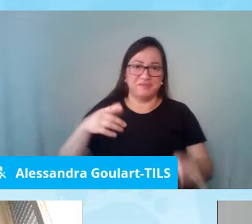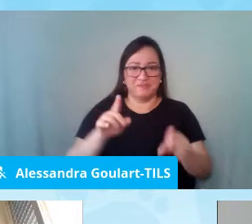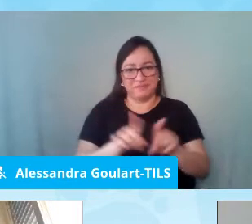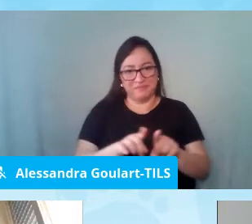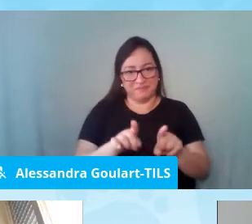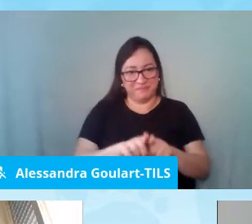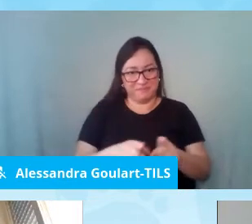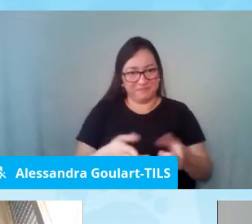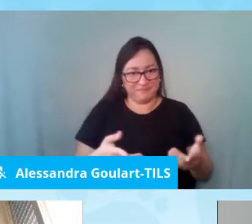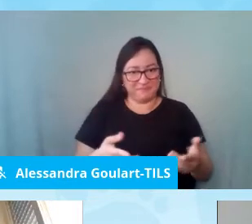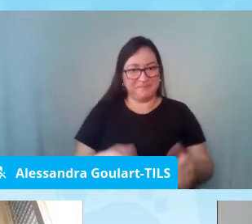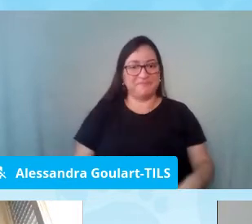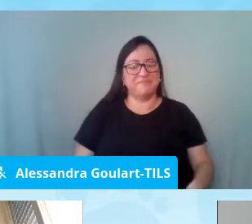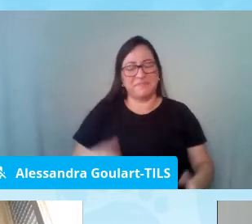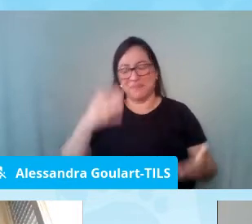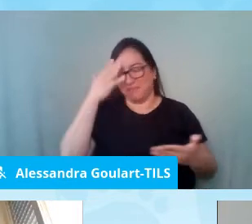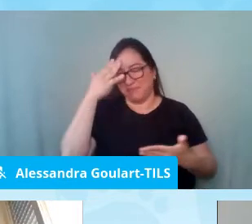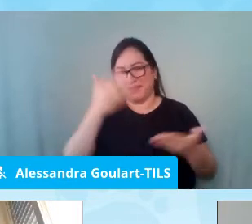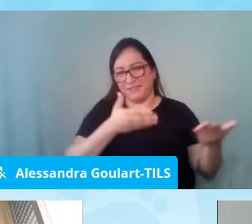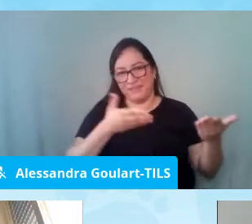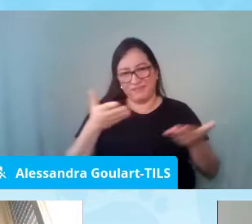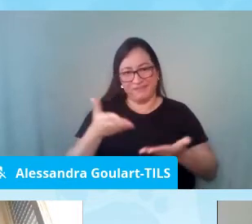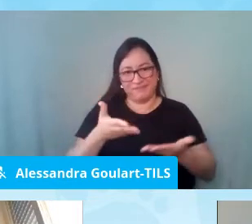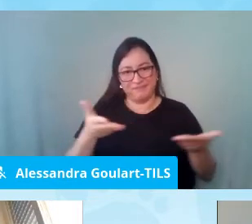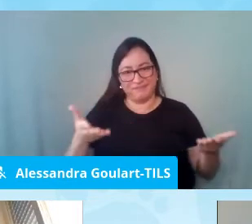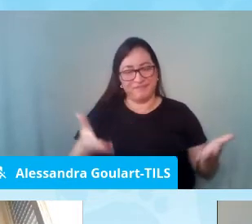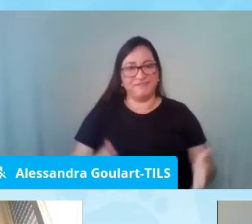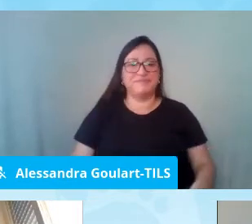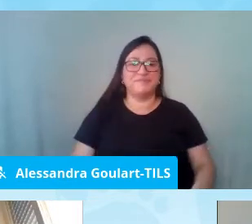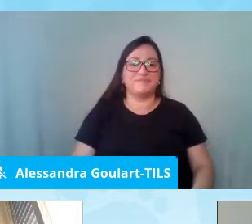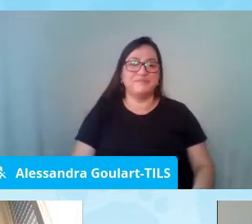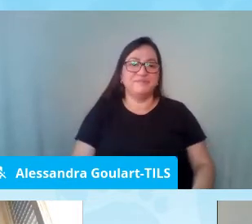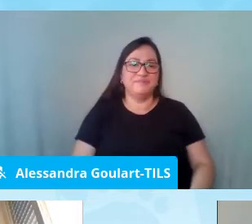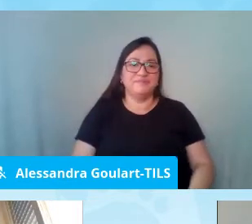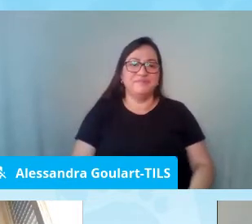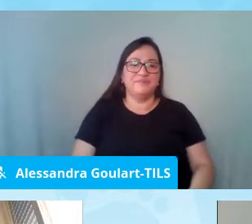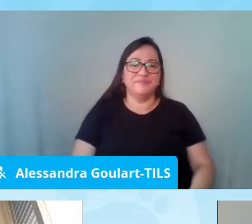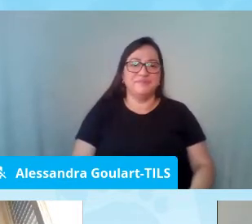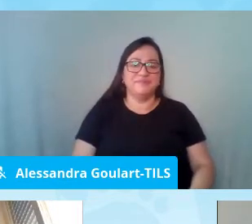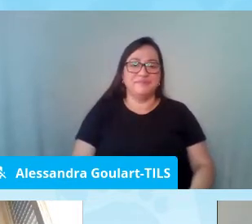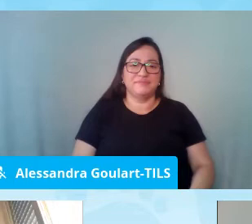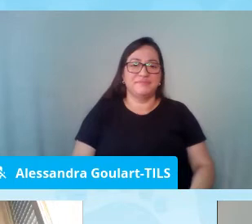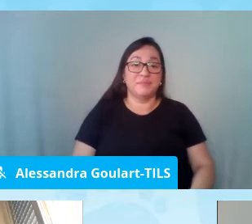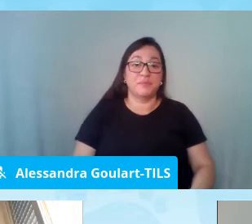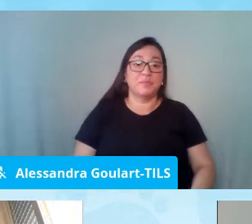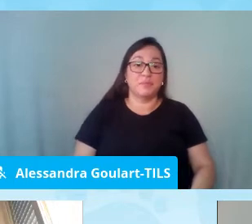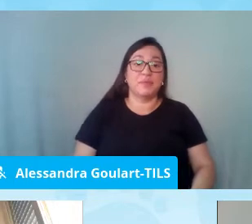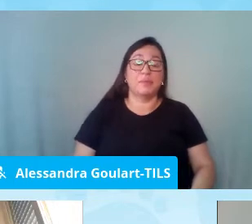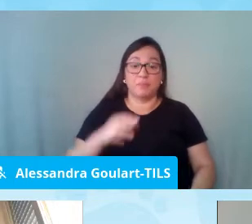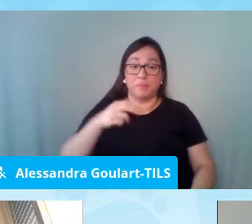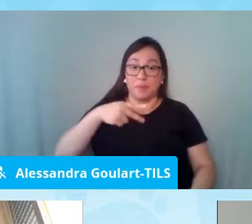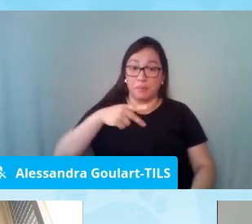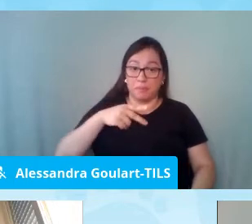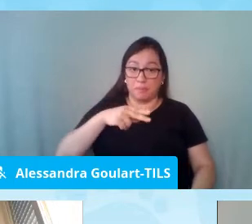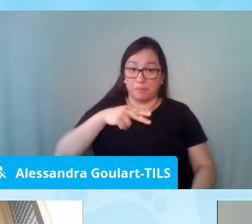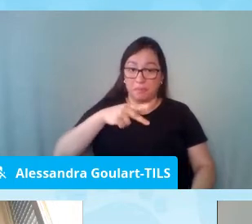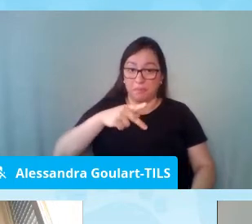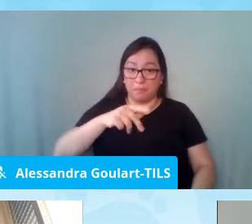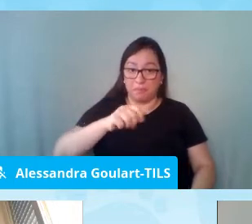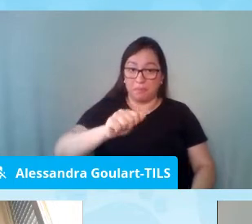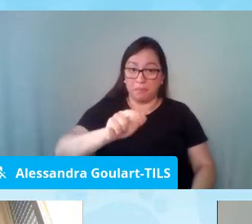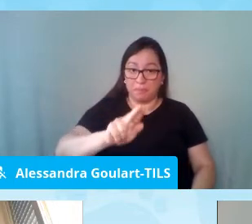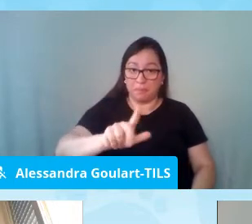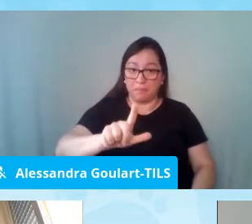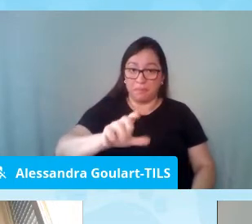Seja bem-vindo, Paulo. O Paulo, ele vai fazer a apresentação dele e ele já vai pegar a palavra,